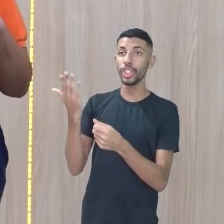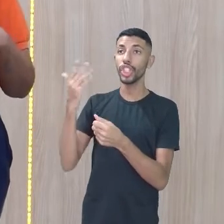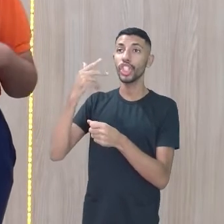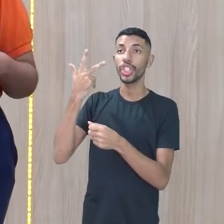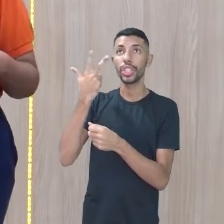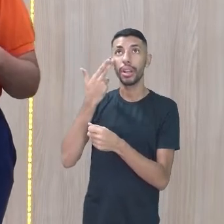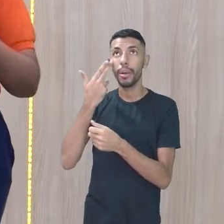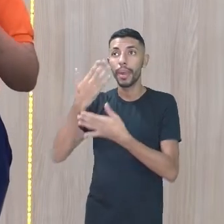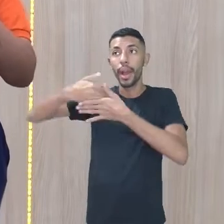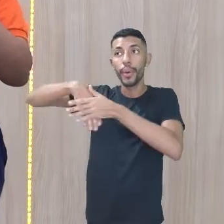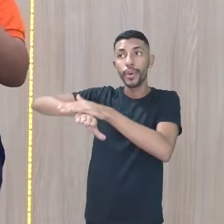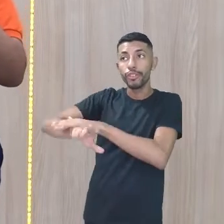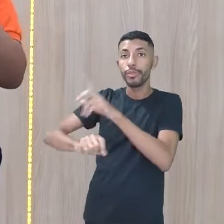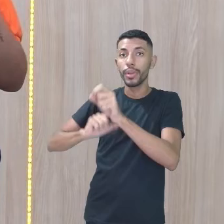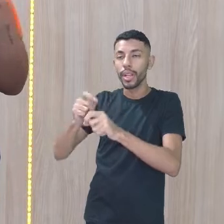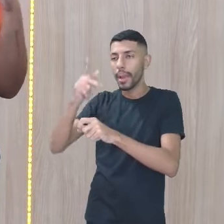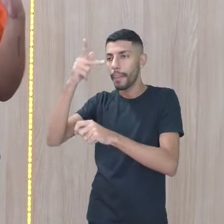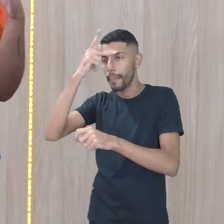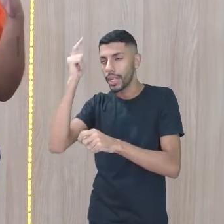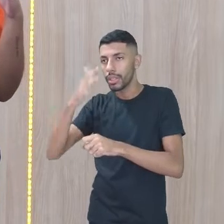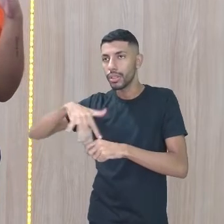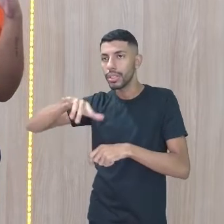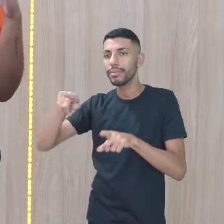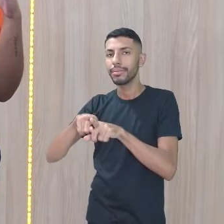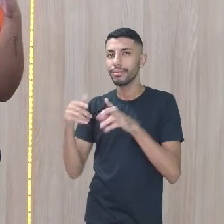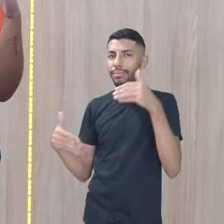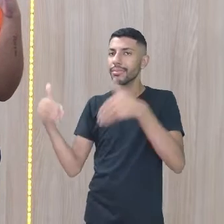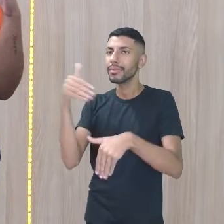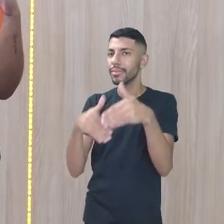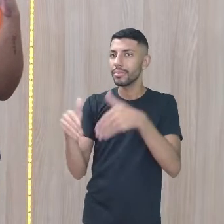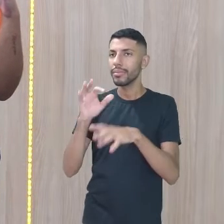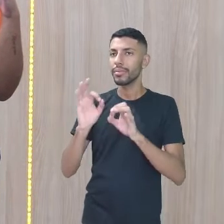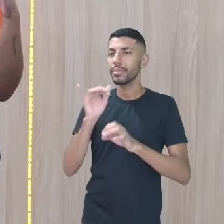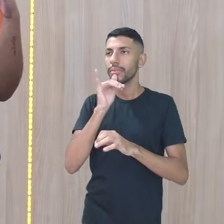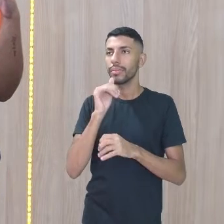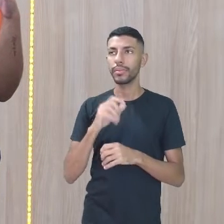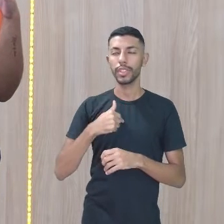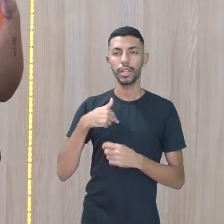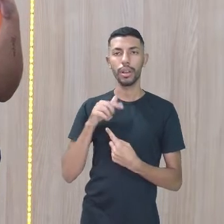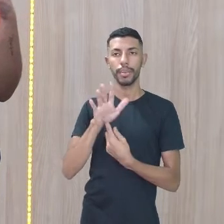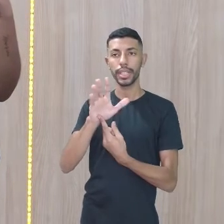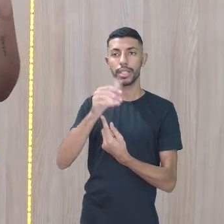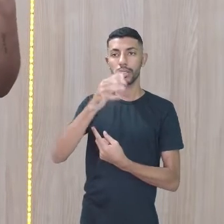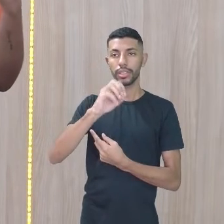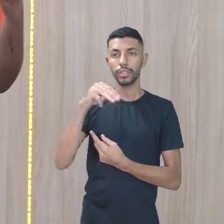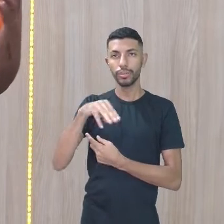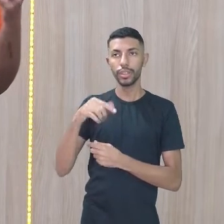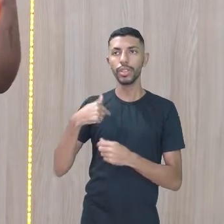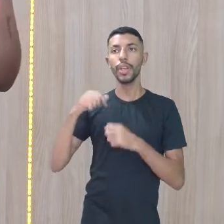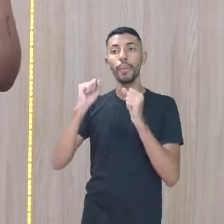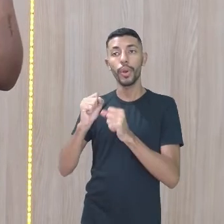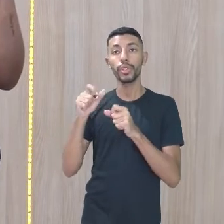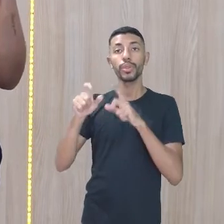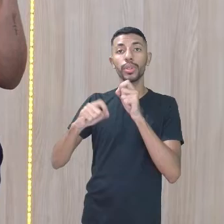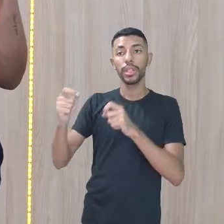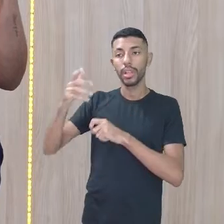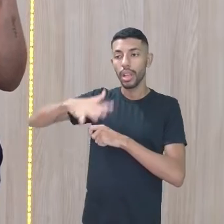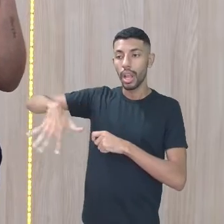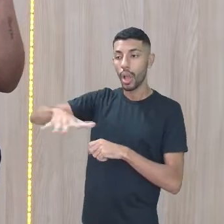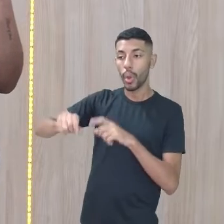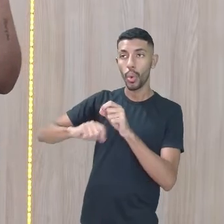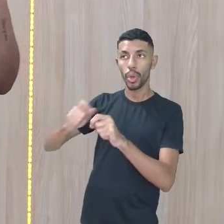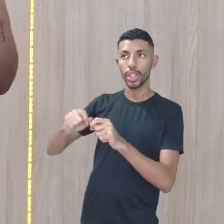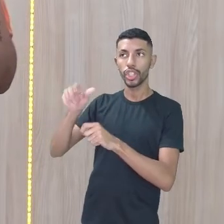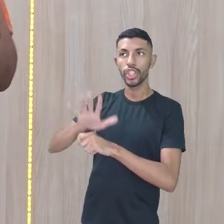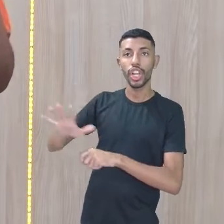no final, depois que eu falei os meus 10 minutos sobre o sistema solar, eu posso abrir para a plateia.